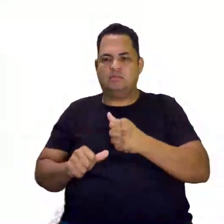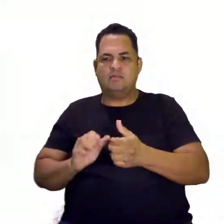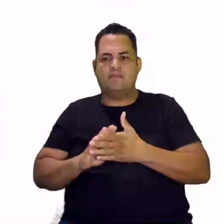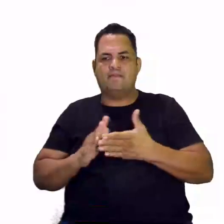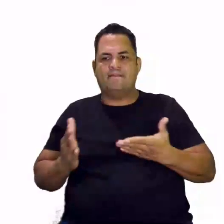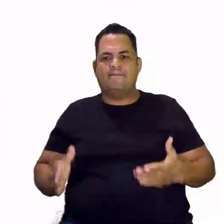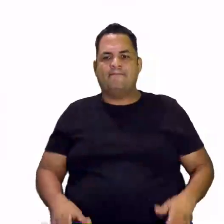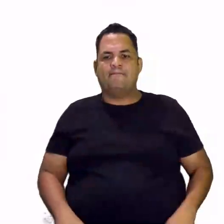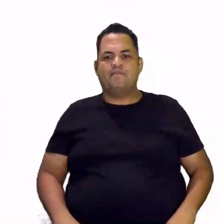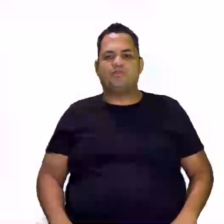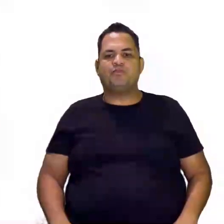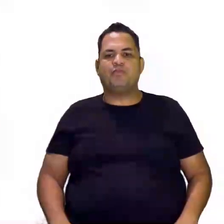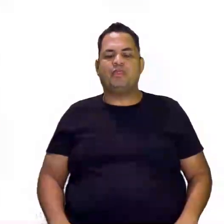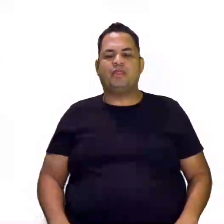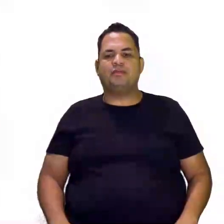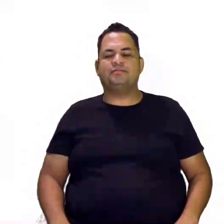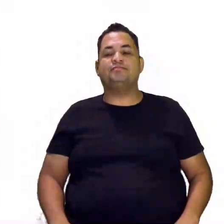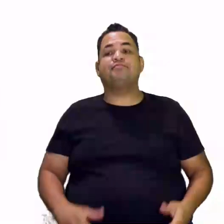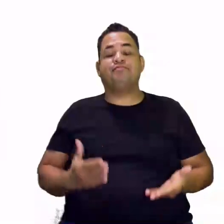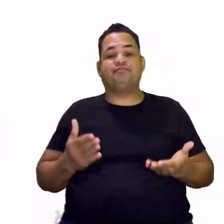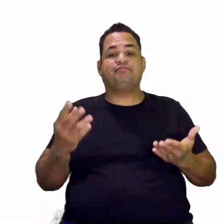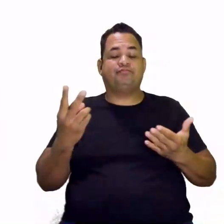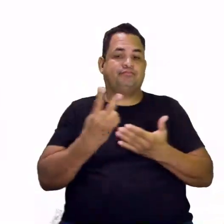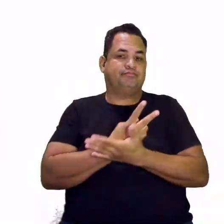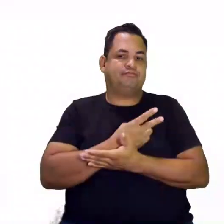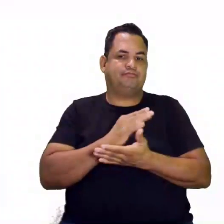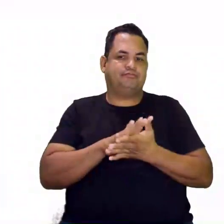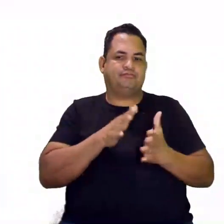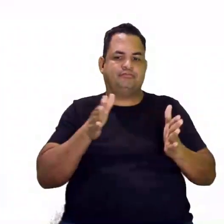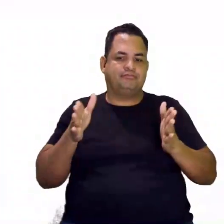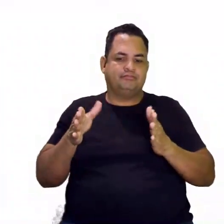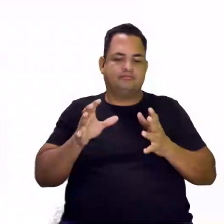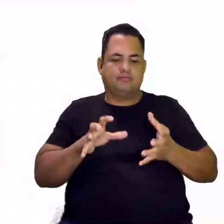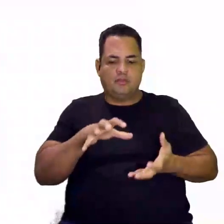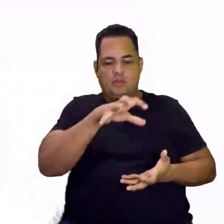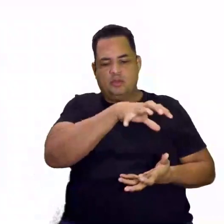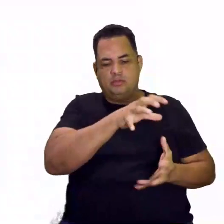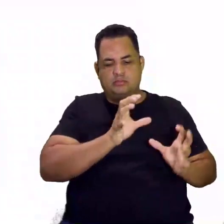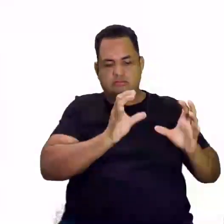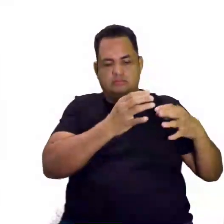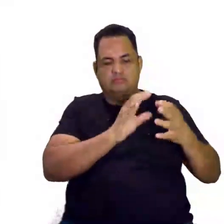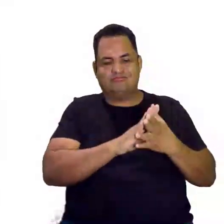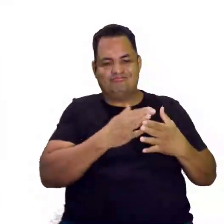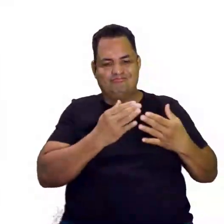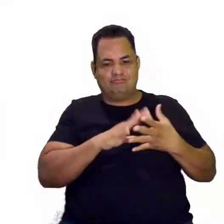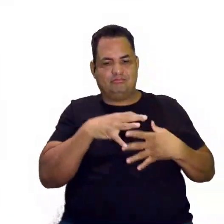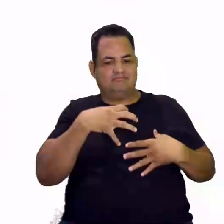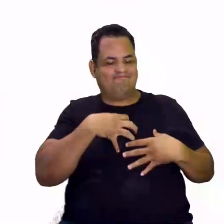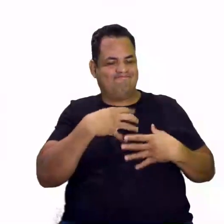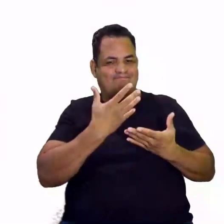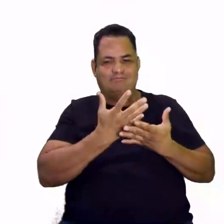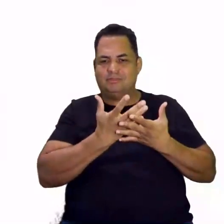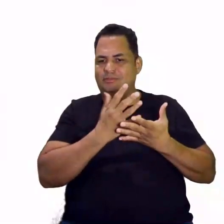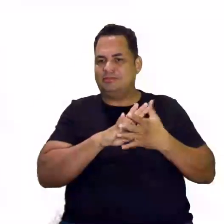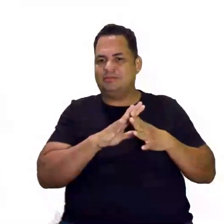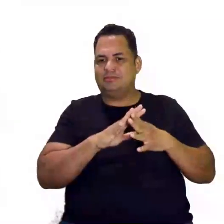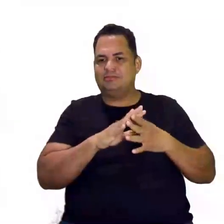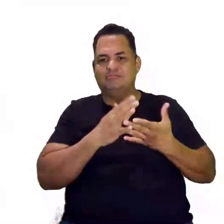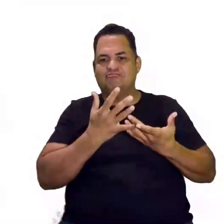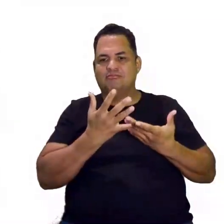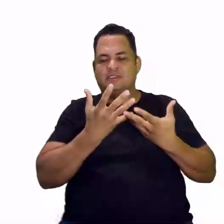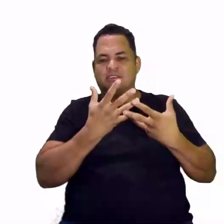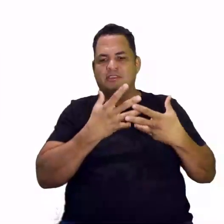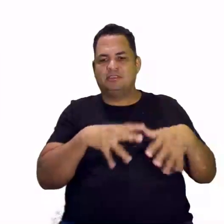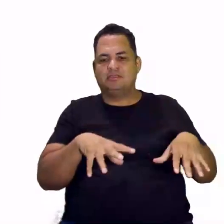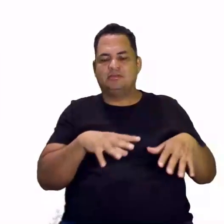essas transformações faziam com que, em determinados grupos mais sensíveis, acabassem não resistindo a todas essas transformações.